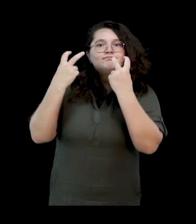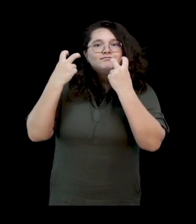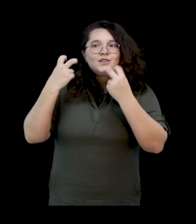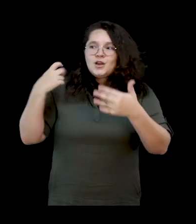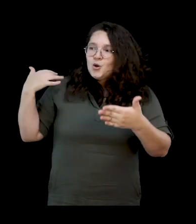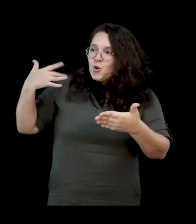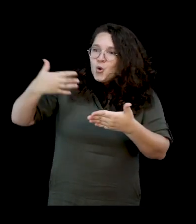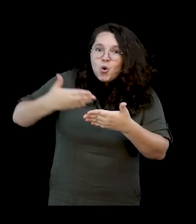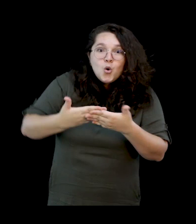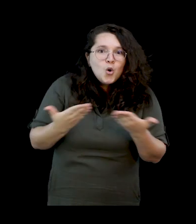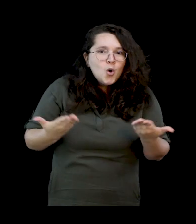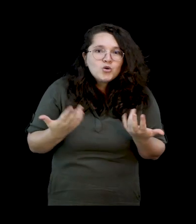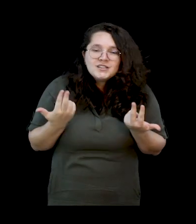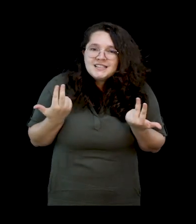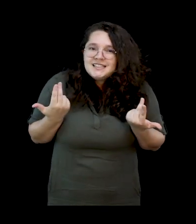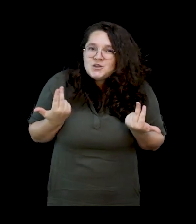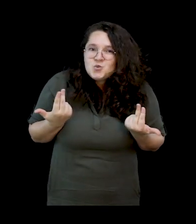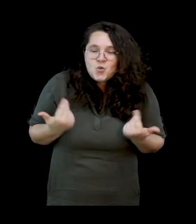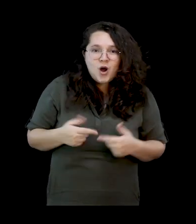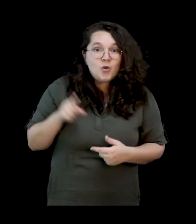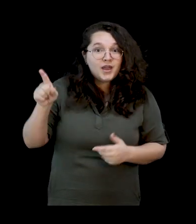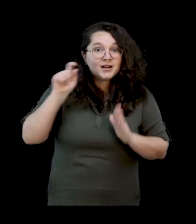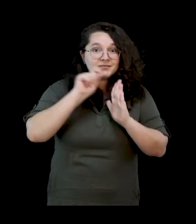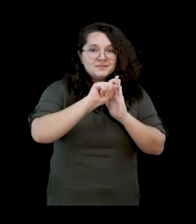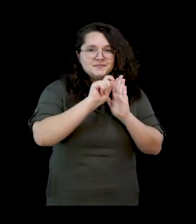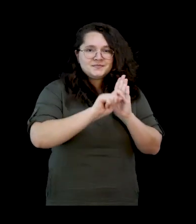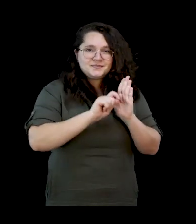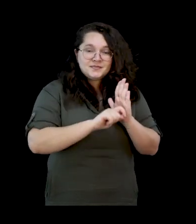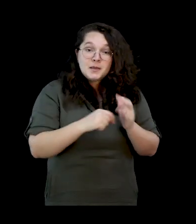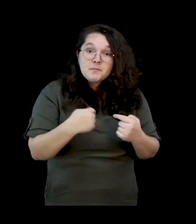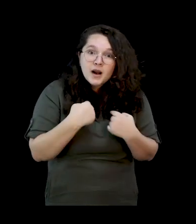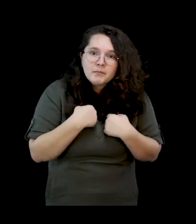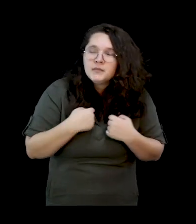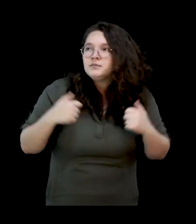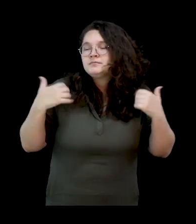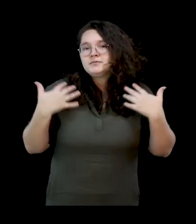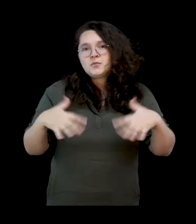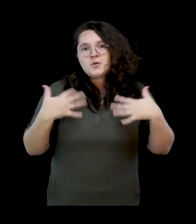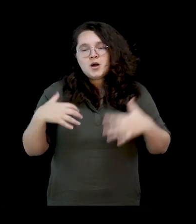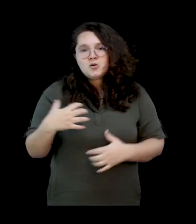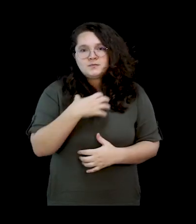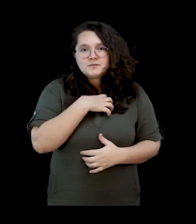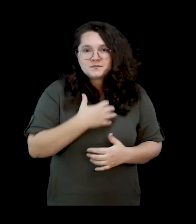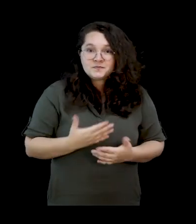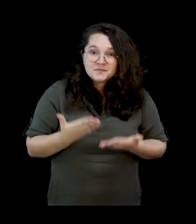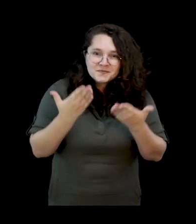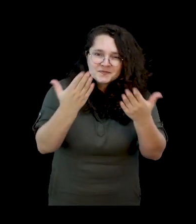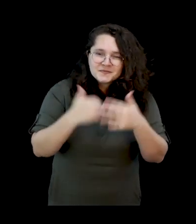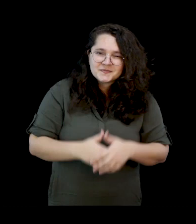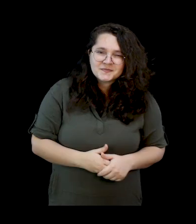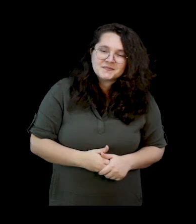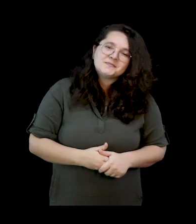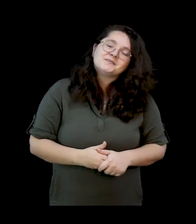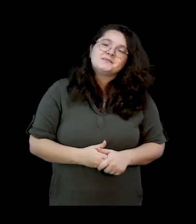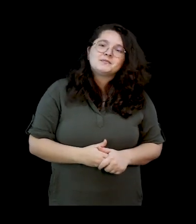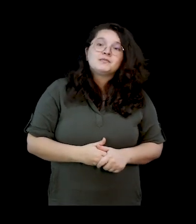nós estamos vivendo hoje, né? Isto, para mim, é extremamente revelador. Diga, Manuel.